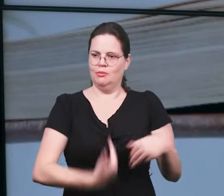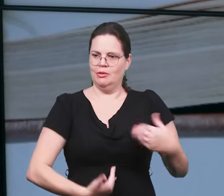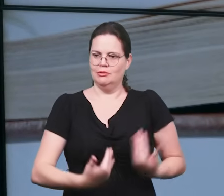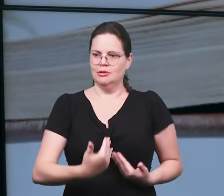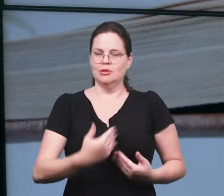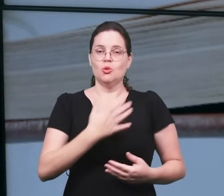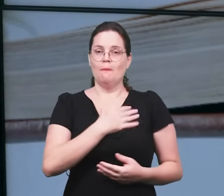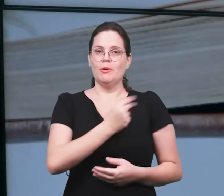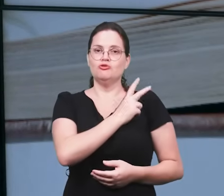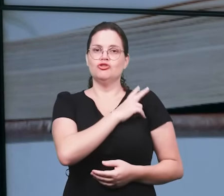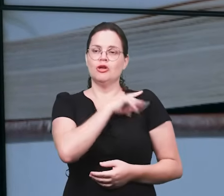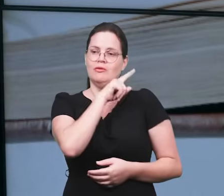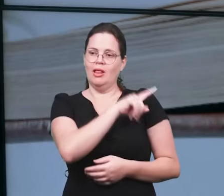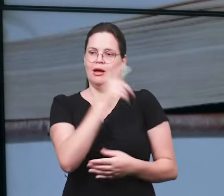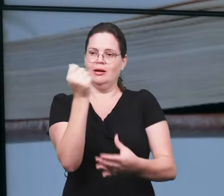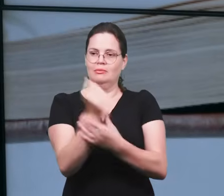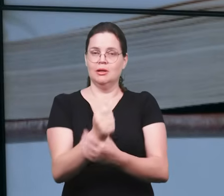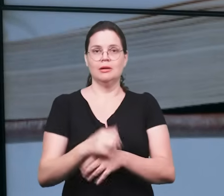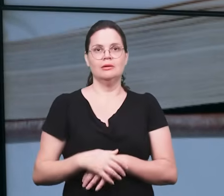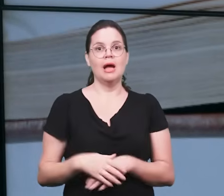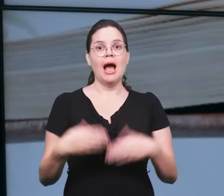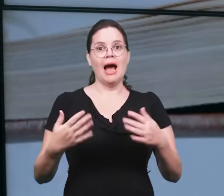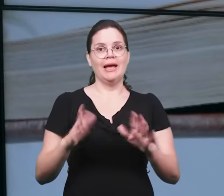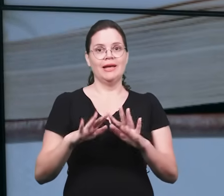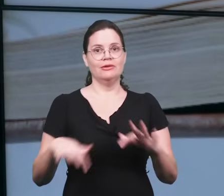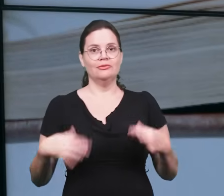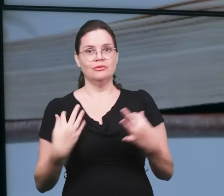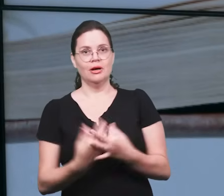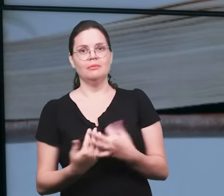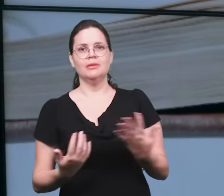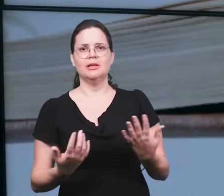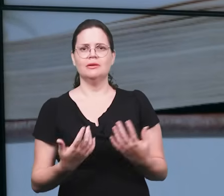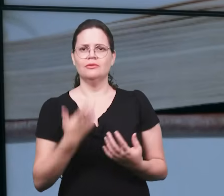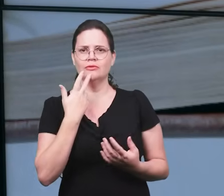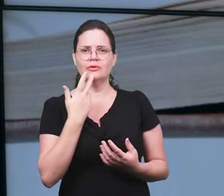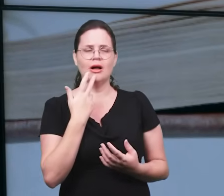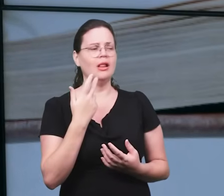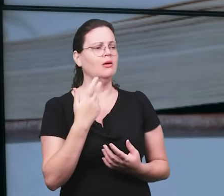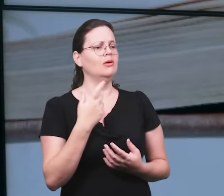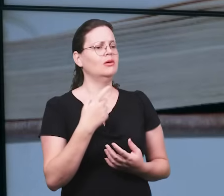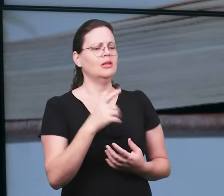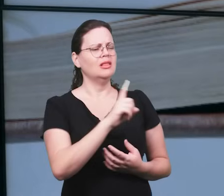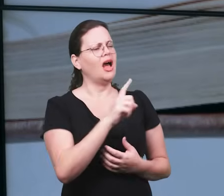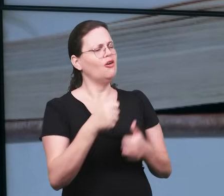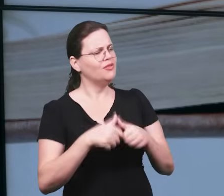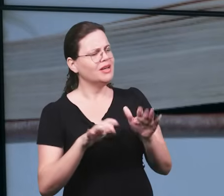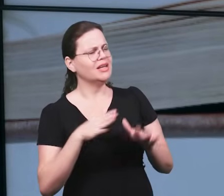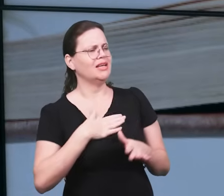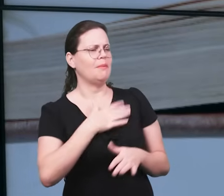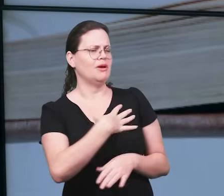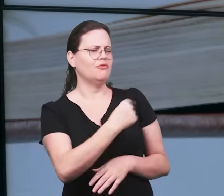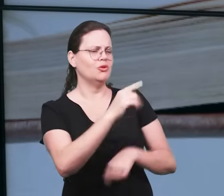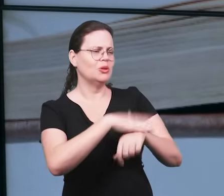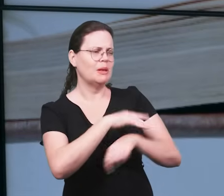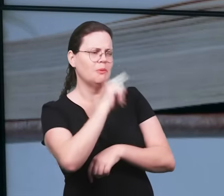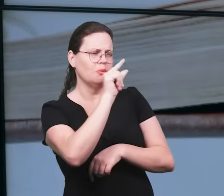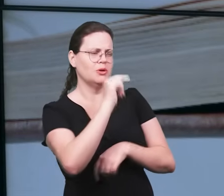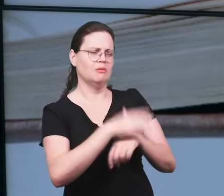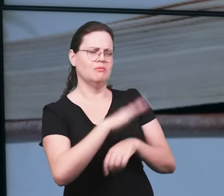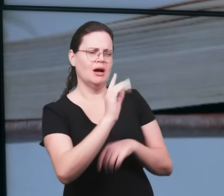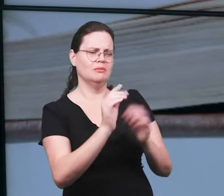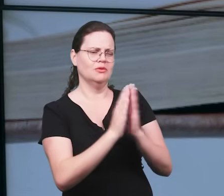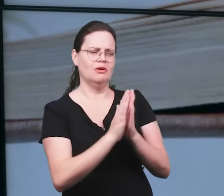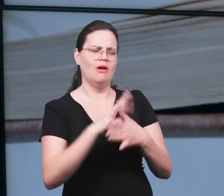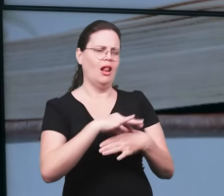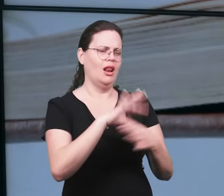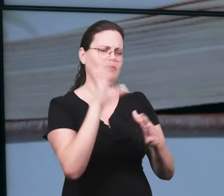quando Eliezer perguntou se ela iria, e o pai falou, não, deixa a moça ficar conosco mais um tempo, né? Não a